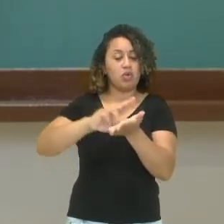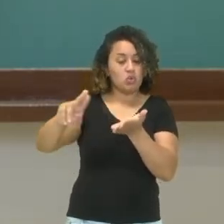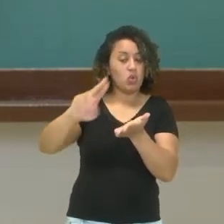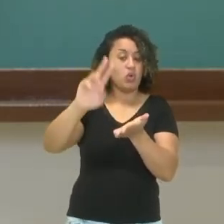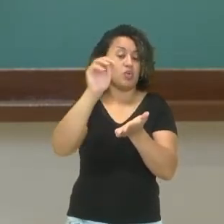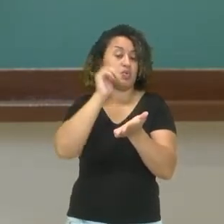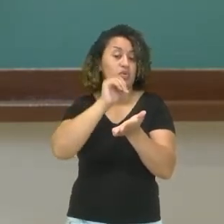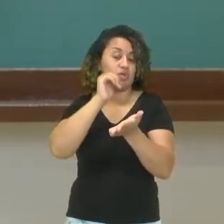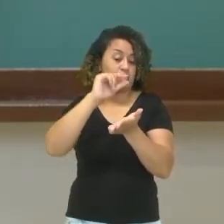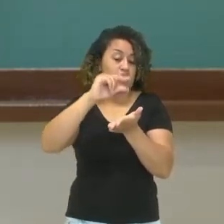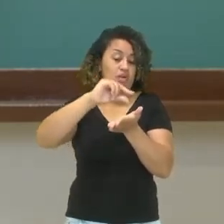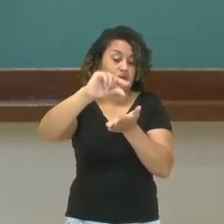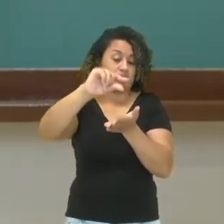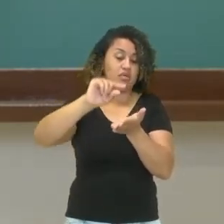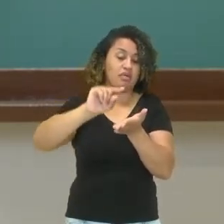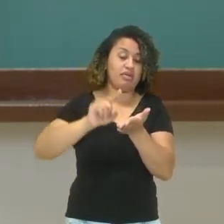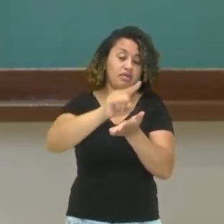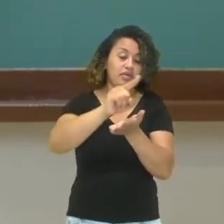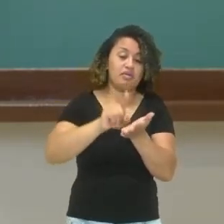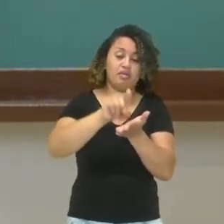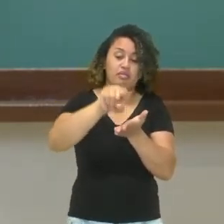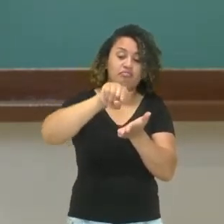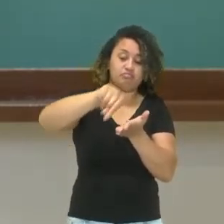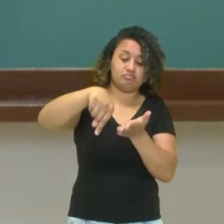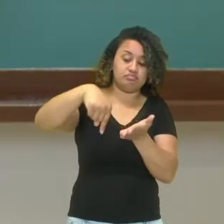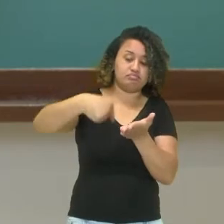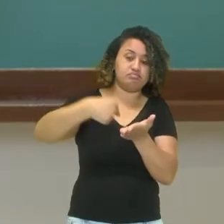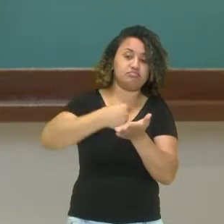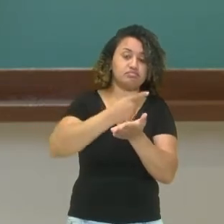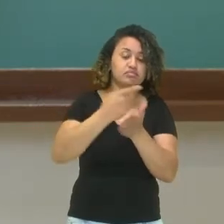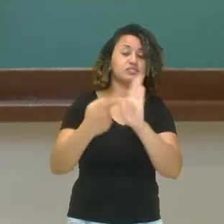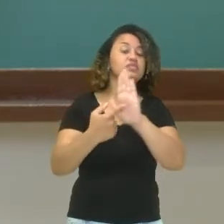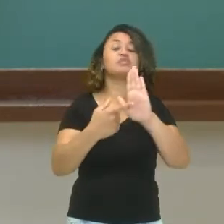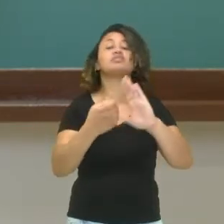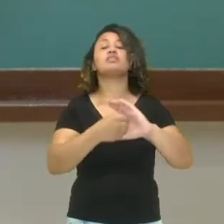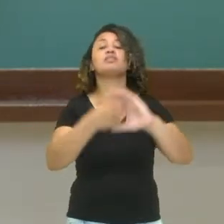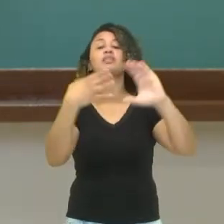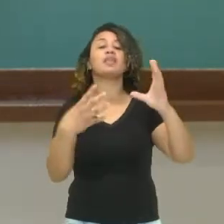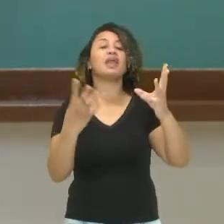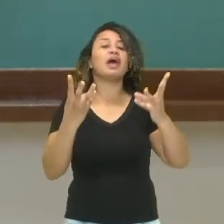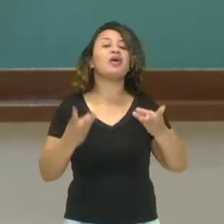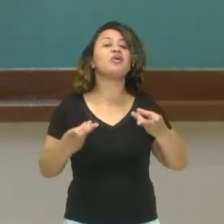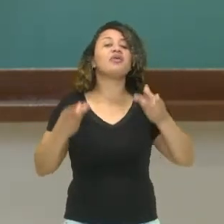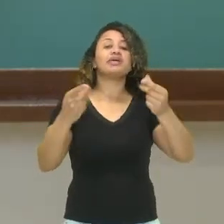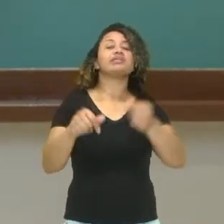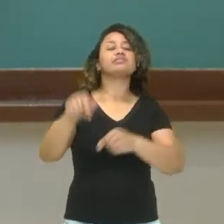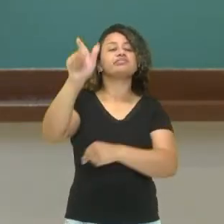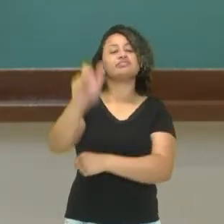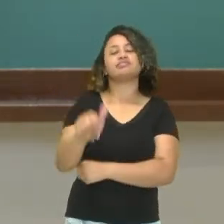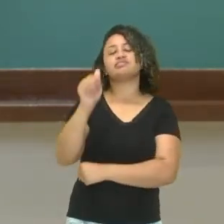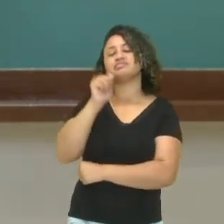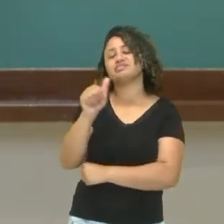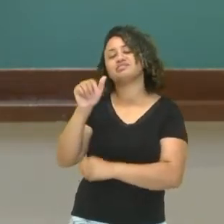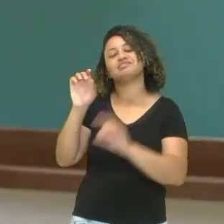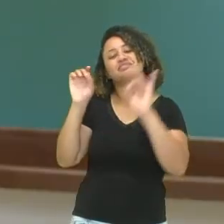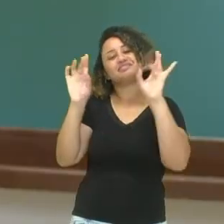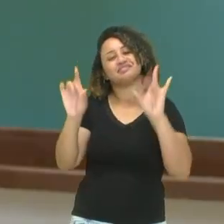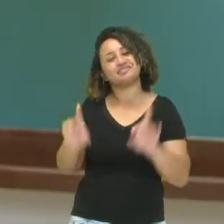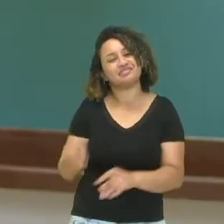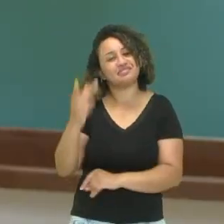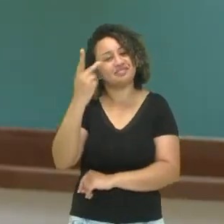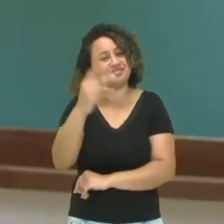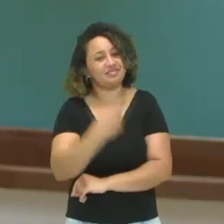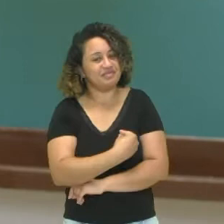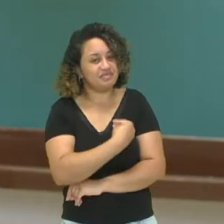e aí você faz setinhas apontando as características, as qualidades com que fazem que ela seja especial na sua